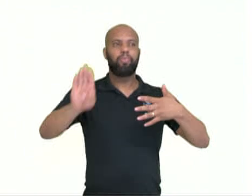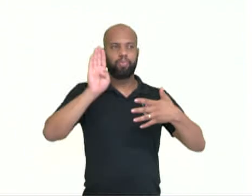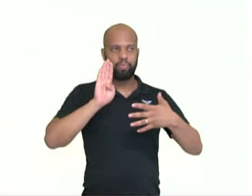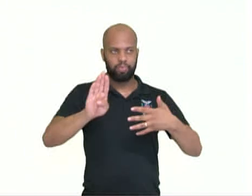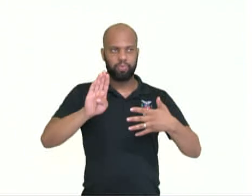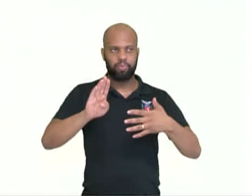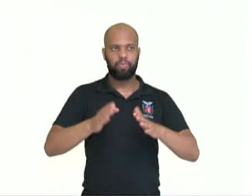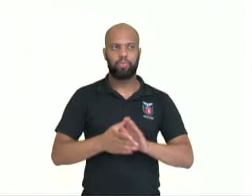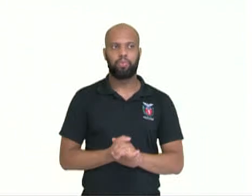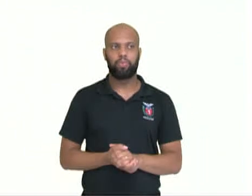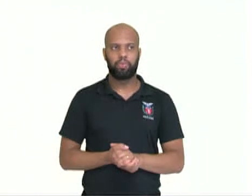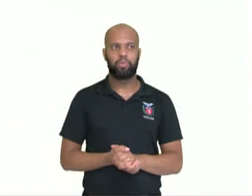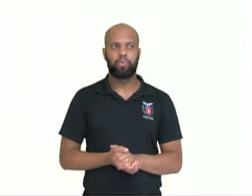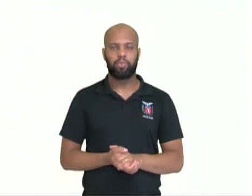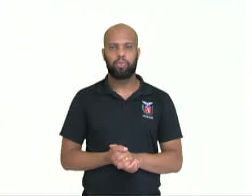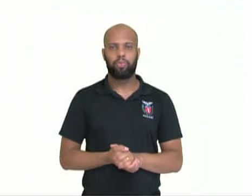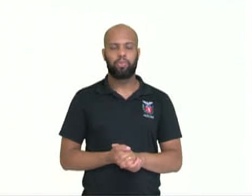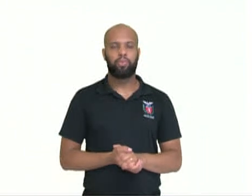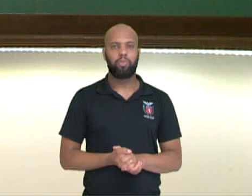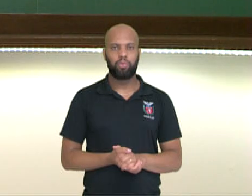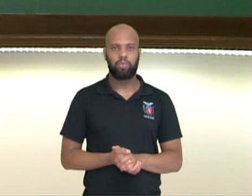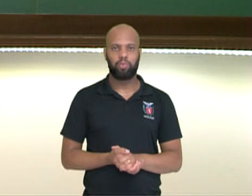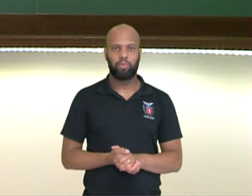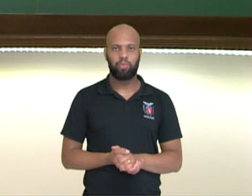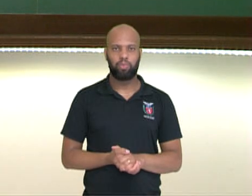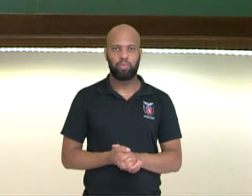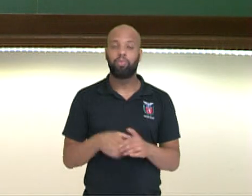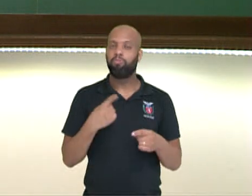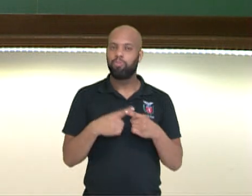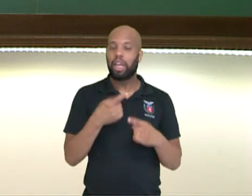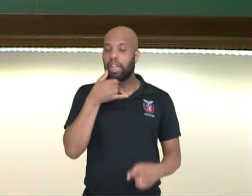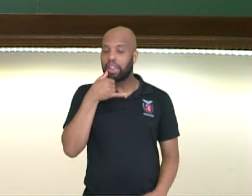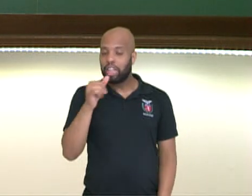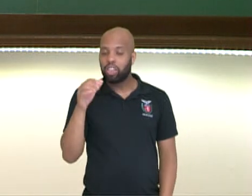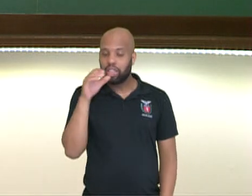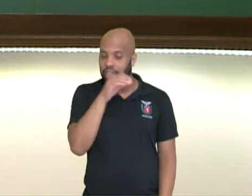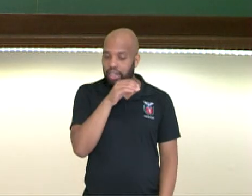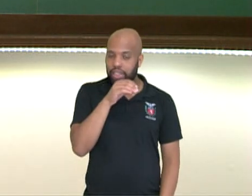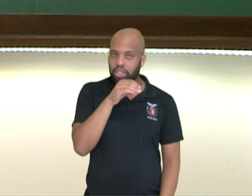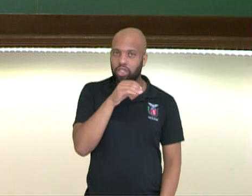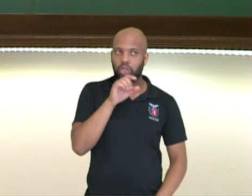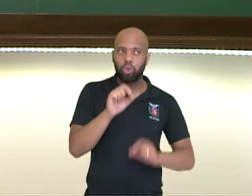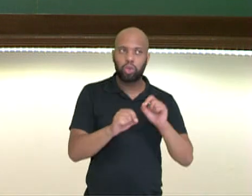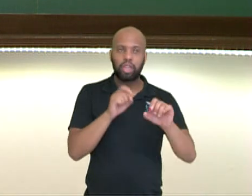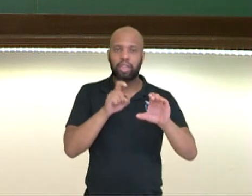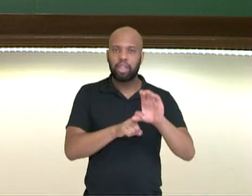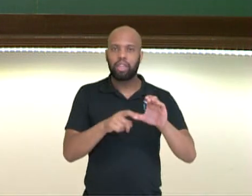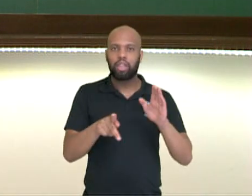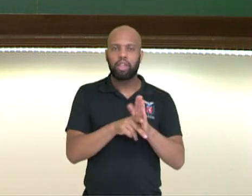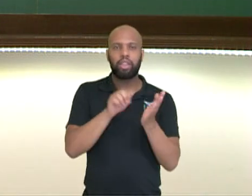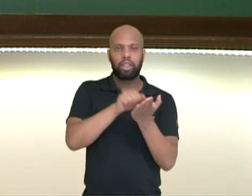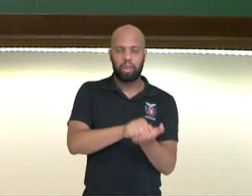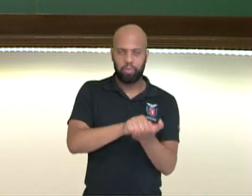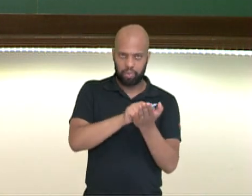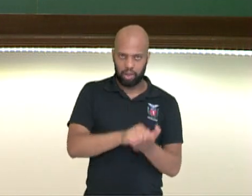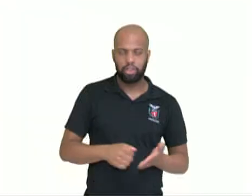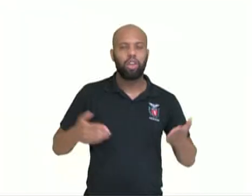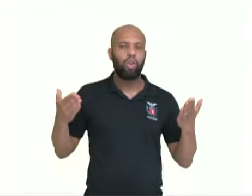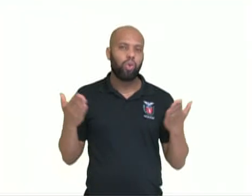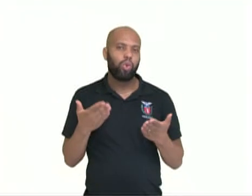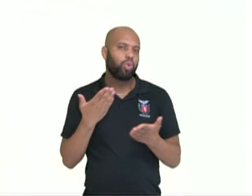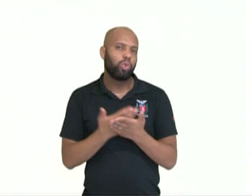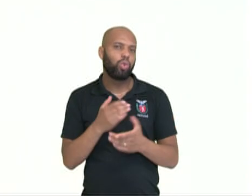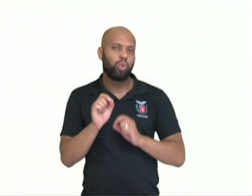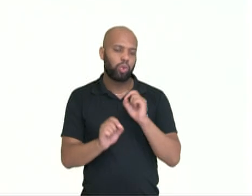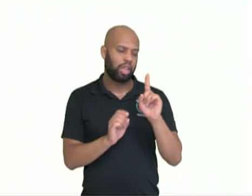letra B, né? Porque a energia térmica depende também da massa, ok? O que a gente viu nessa aula? Nós vimos que temperatura alta